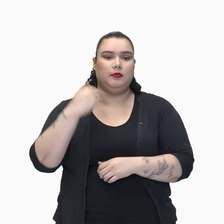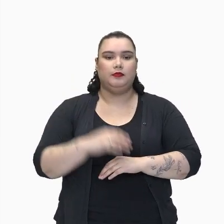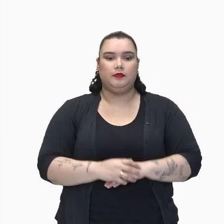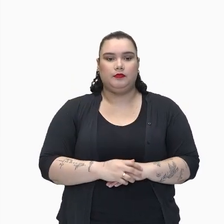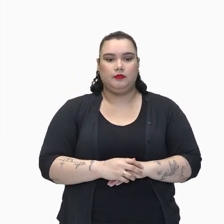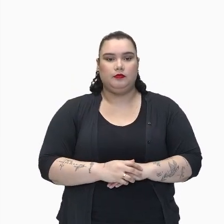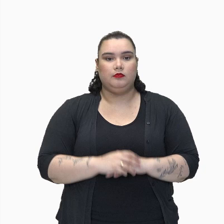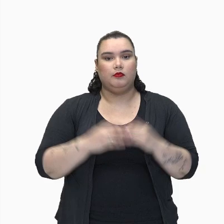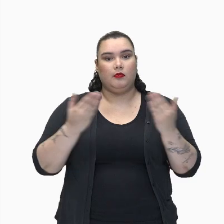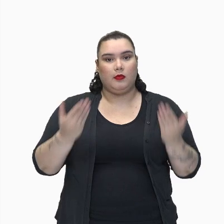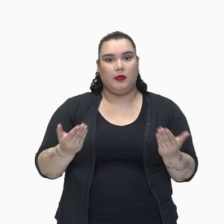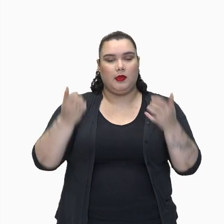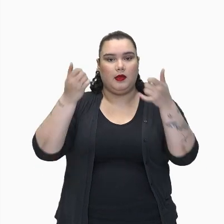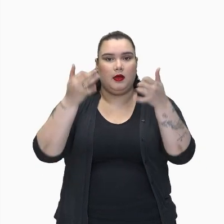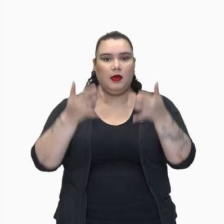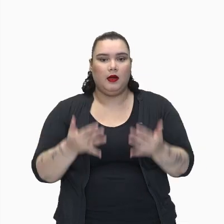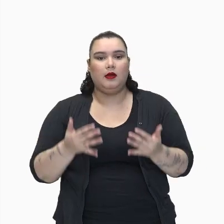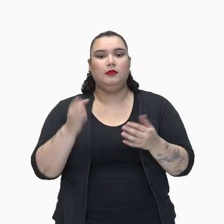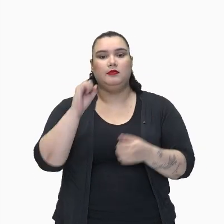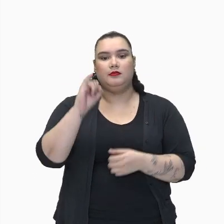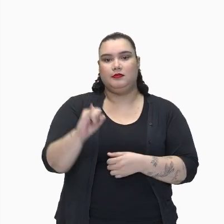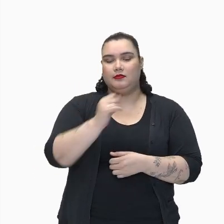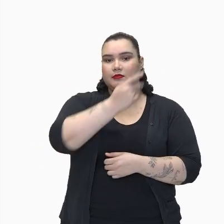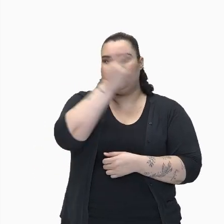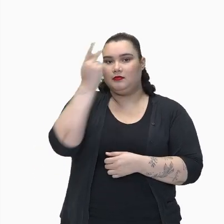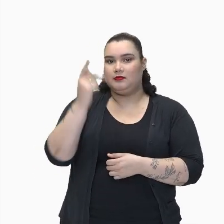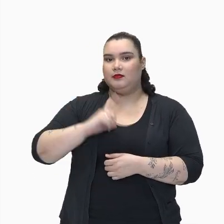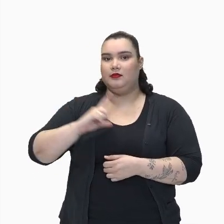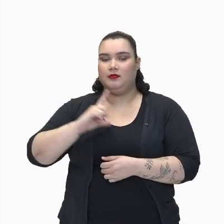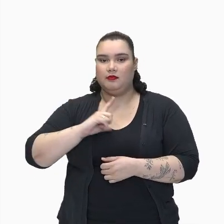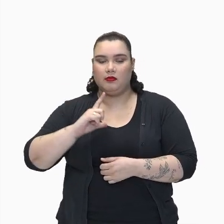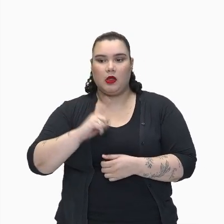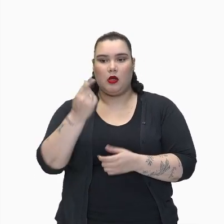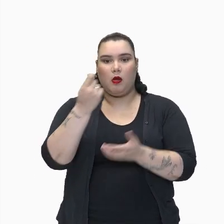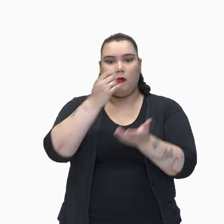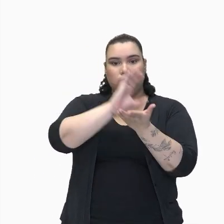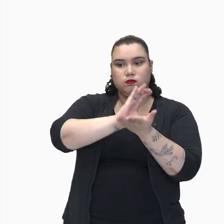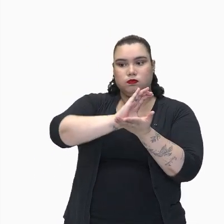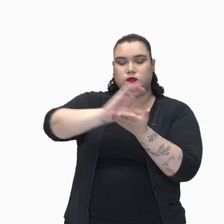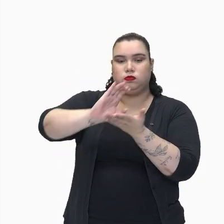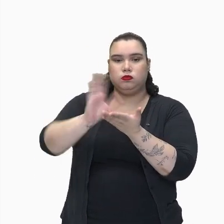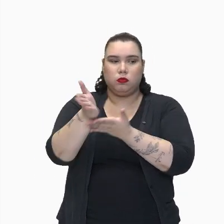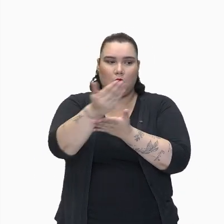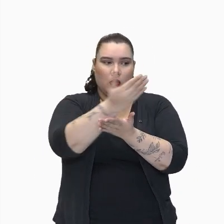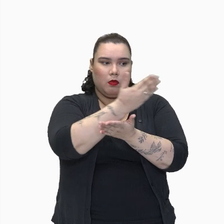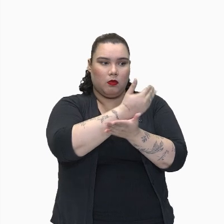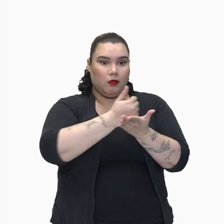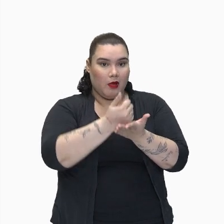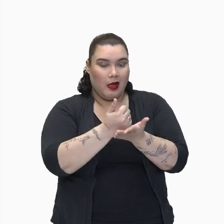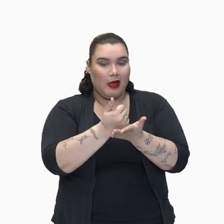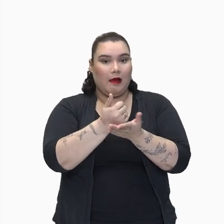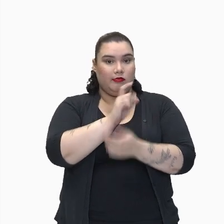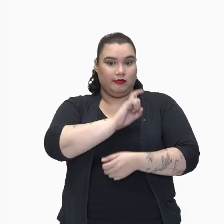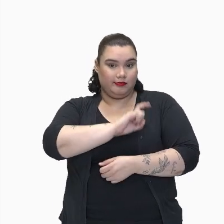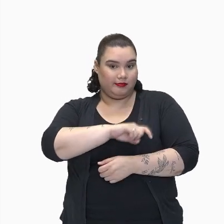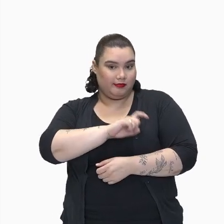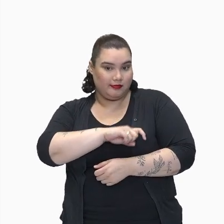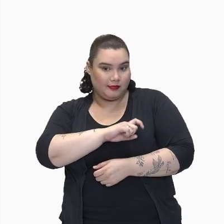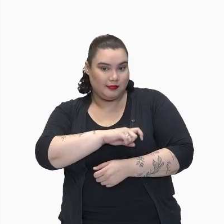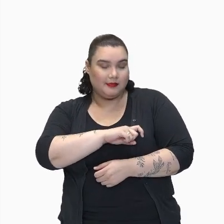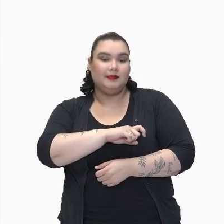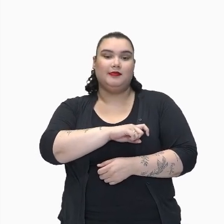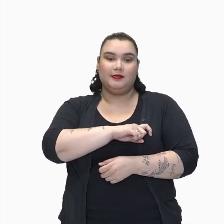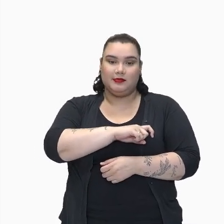isso equivale dizer que se alguém tem lá um montante de dinheiro que foi arrecadado de forma ilegal, se ele